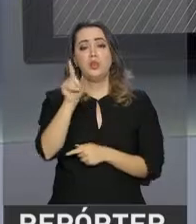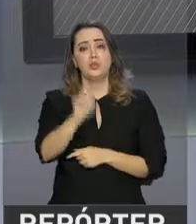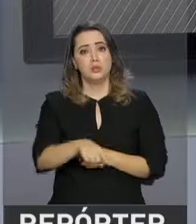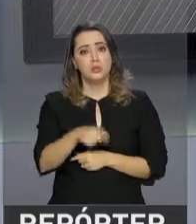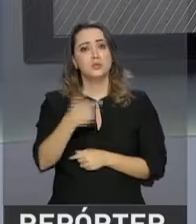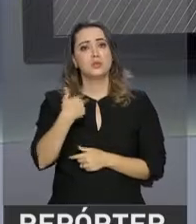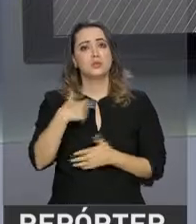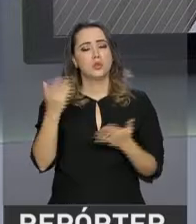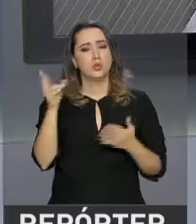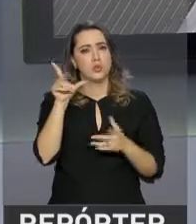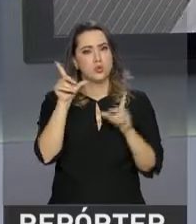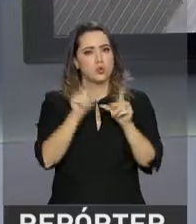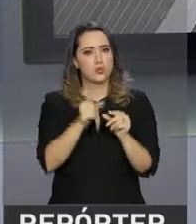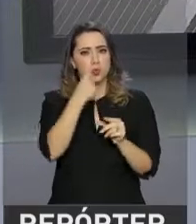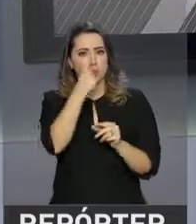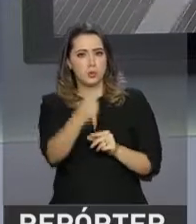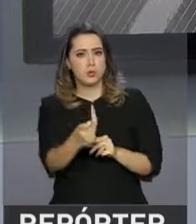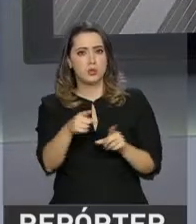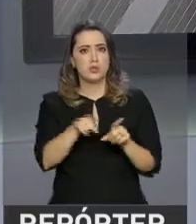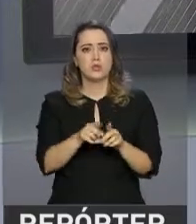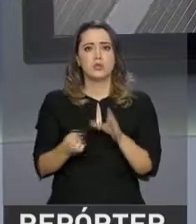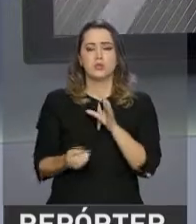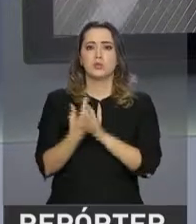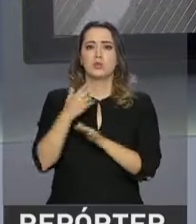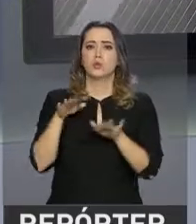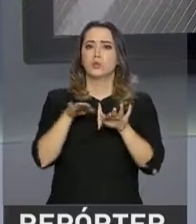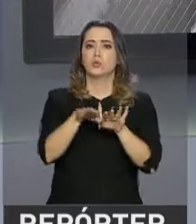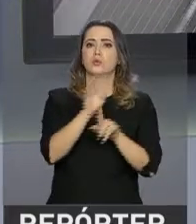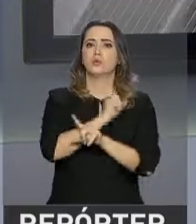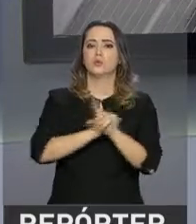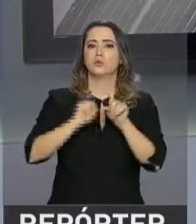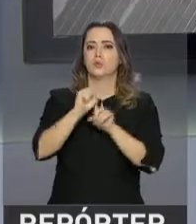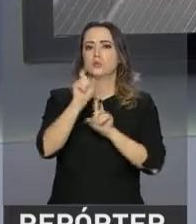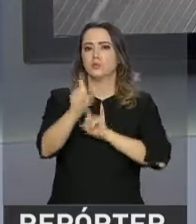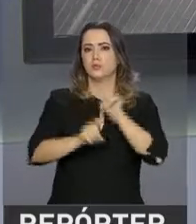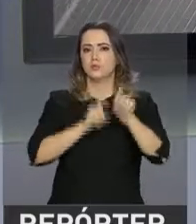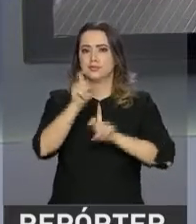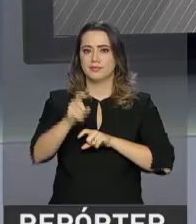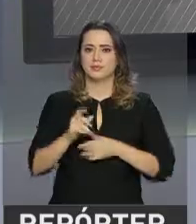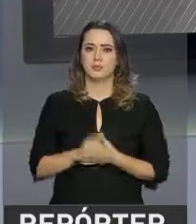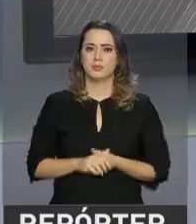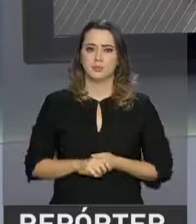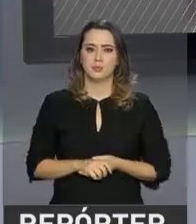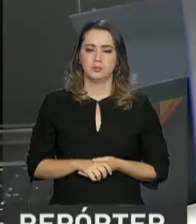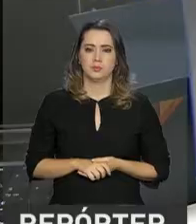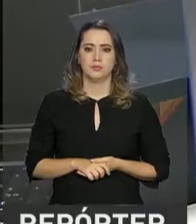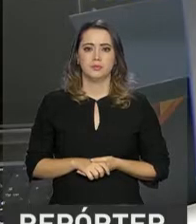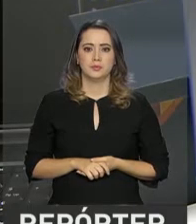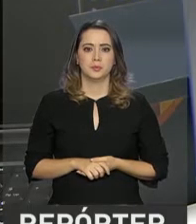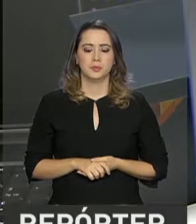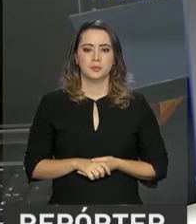material é uma forma de diminuir o lixo além de gerar inclusão social e digital